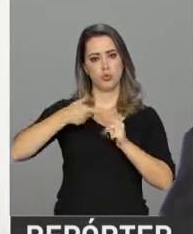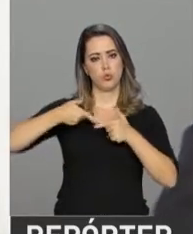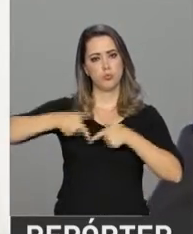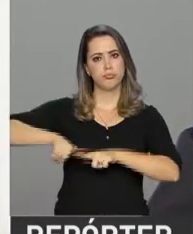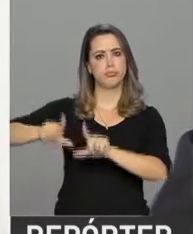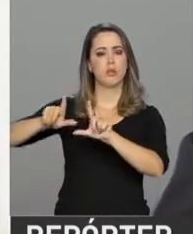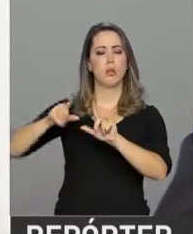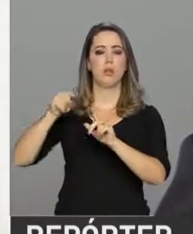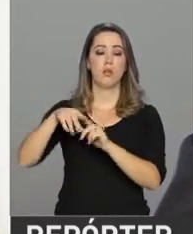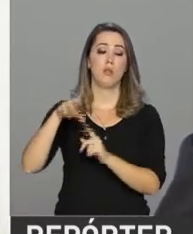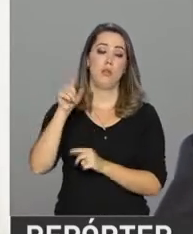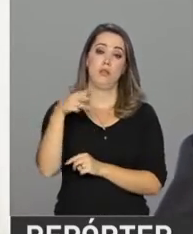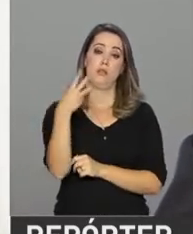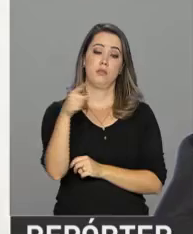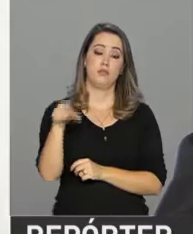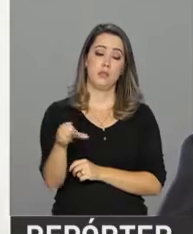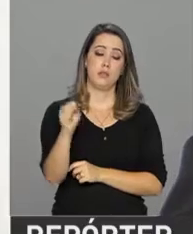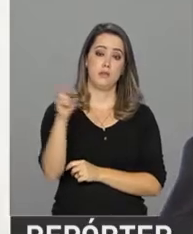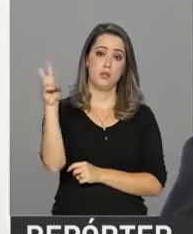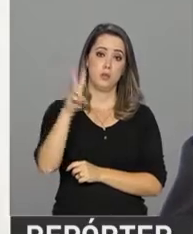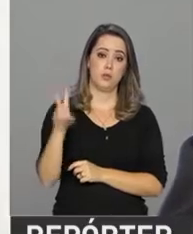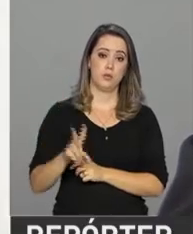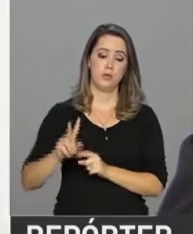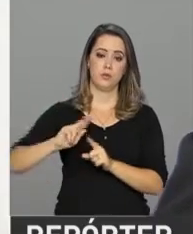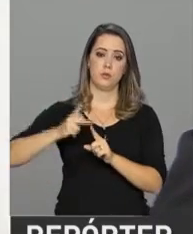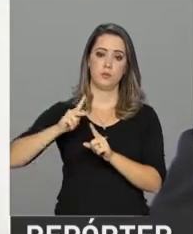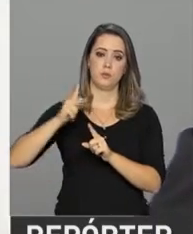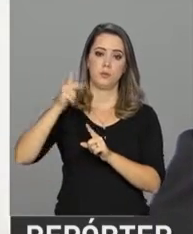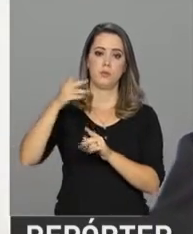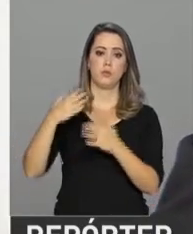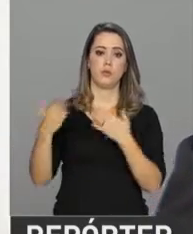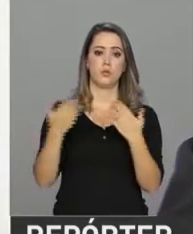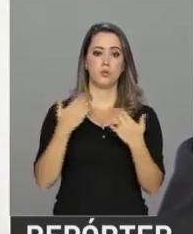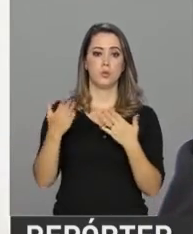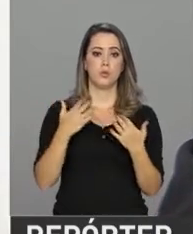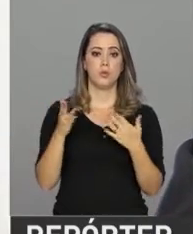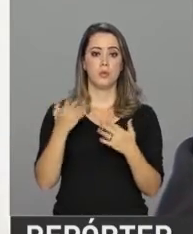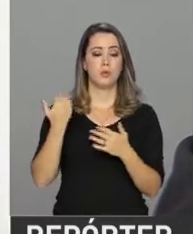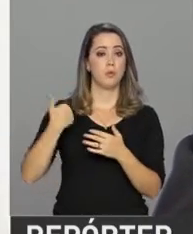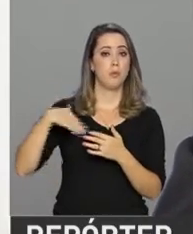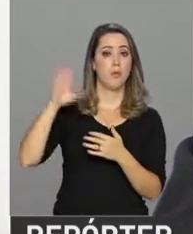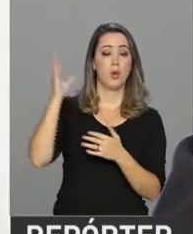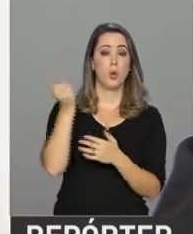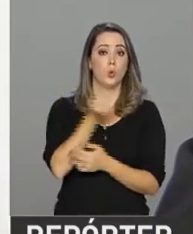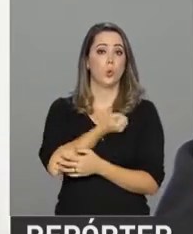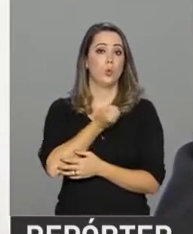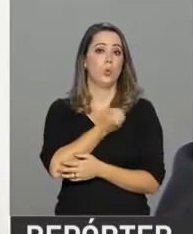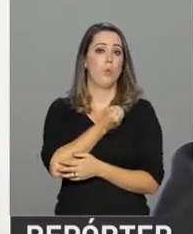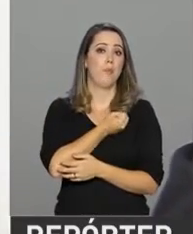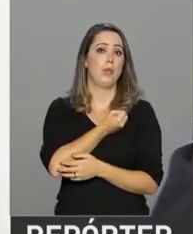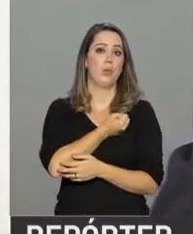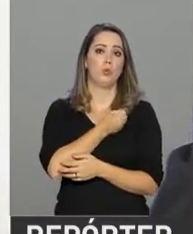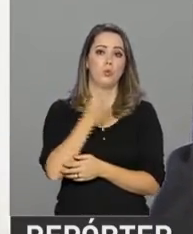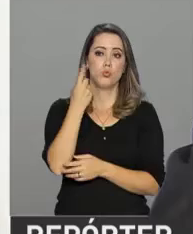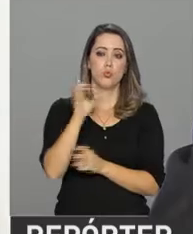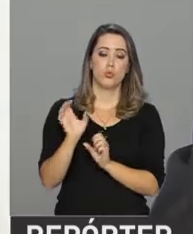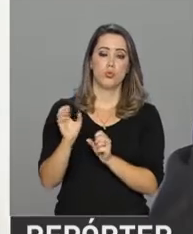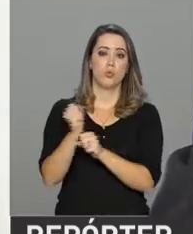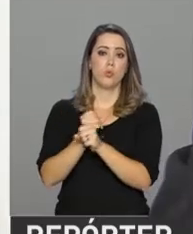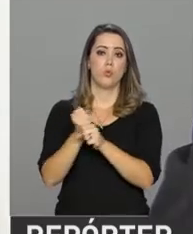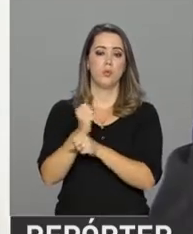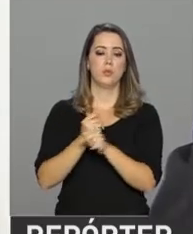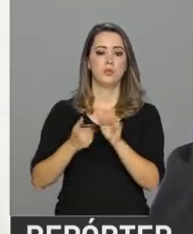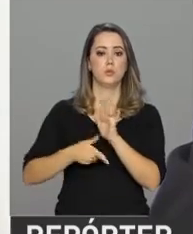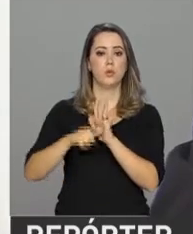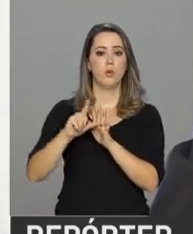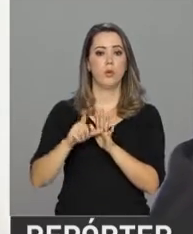foi 3,8 vezes maior do que a maior marca anual antes alcançada.